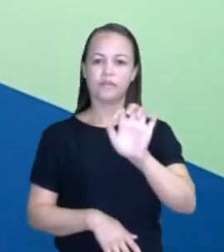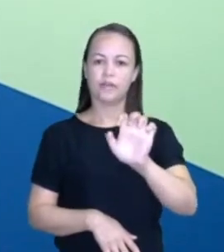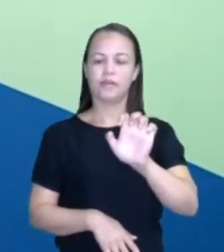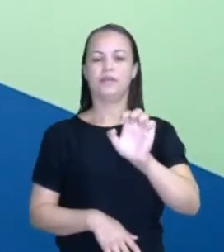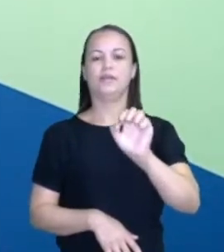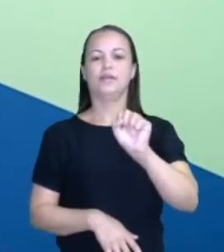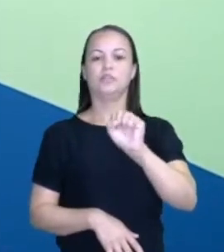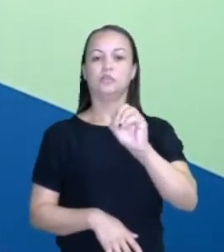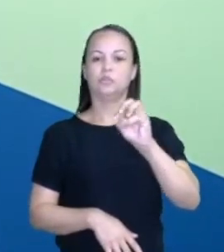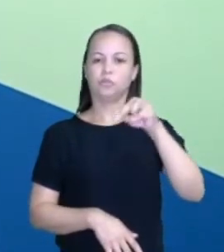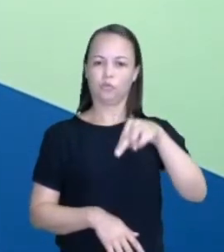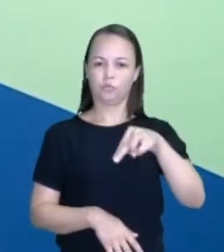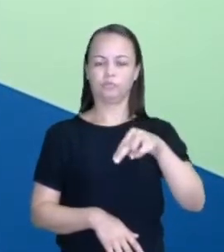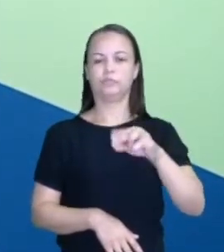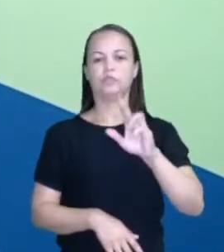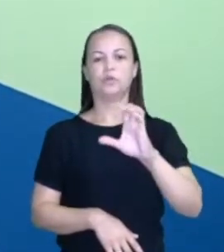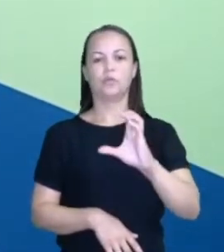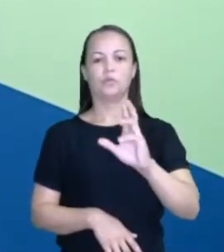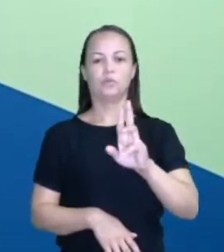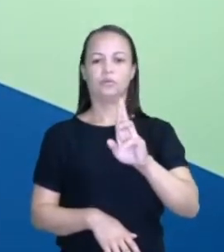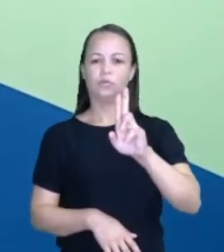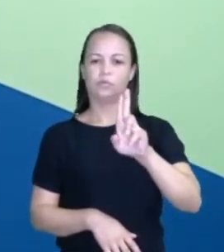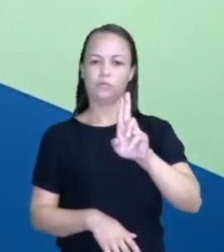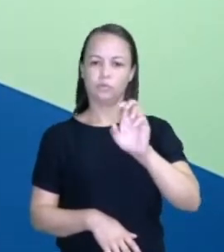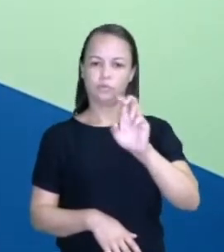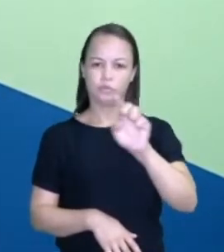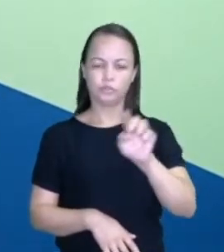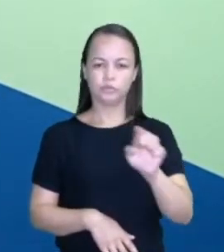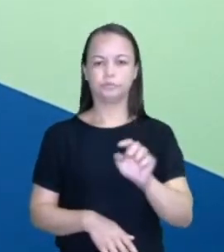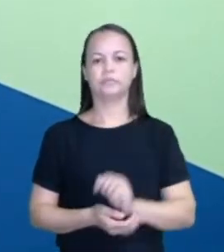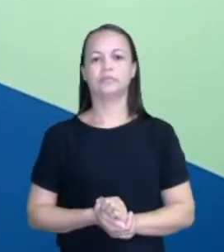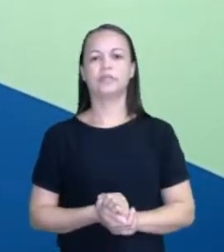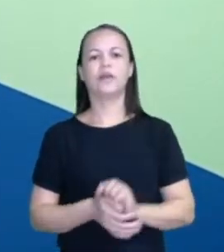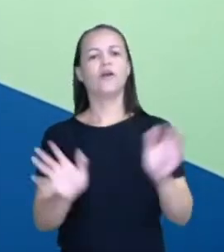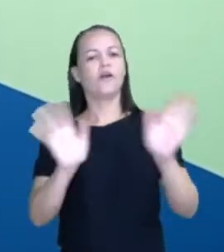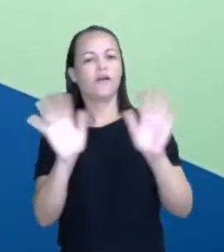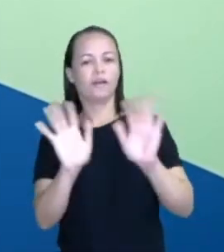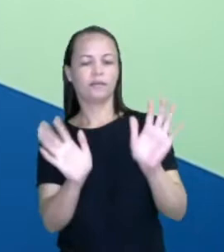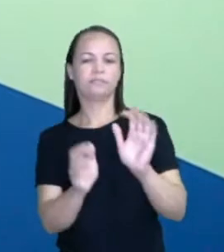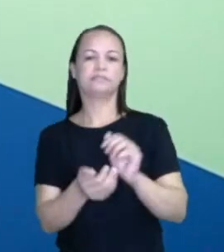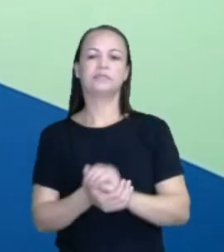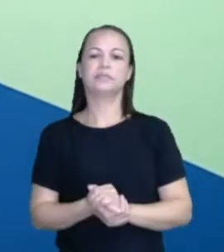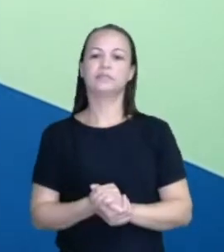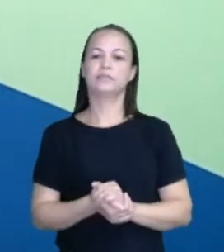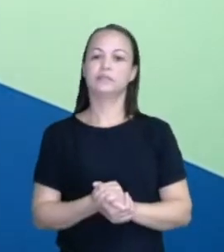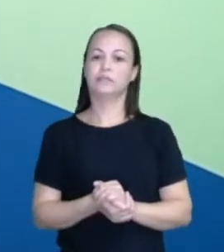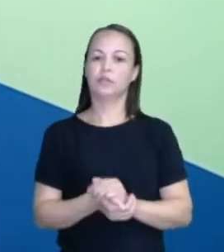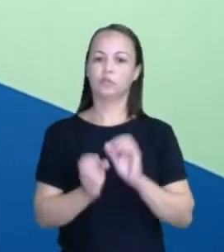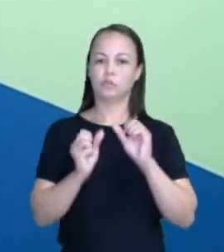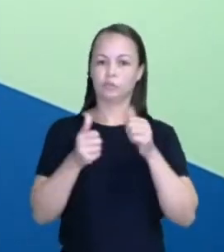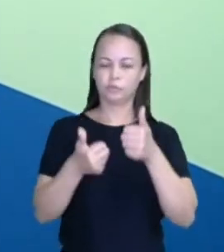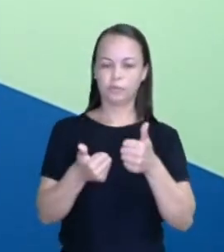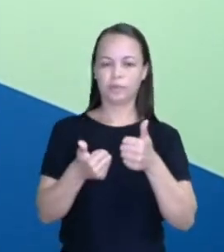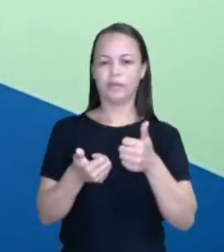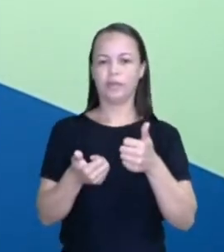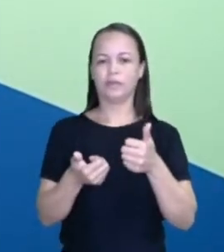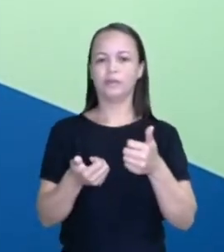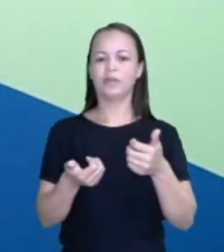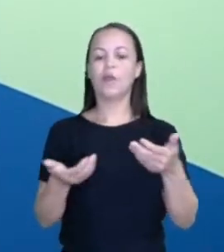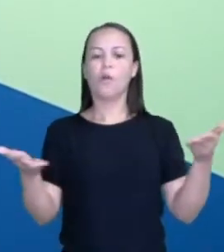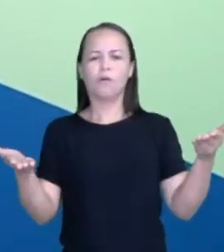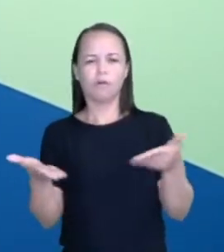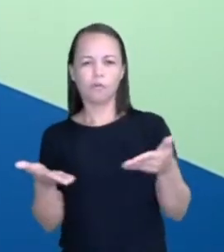Fala pessoal, tudo certo? Tranquilo? Ó, hoje o assunto